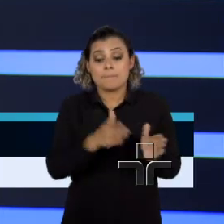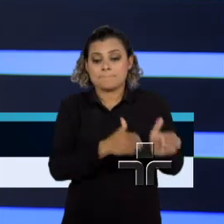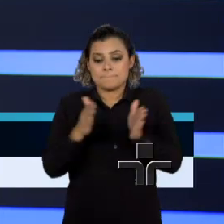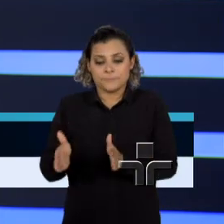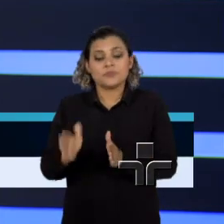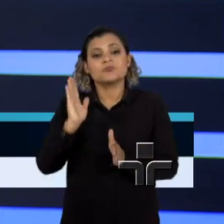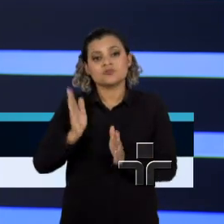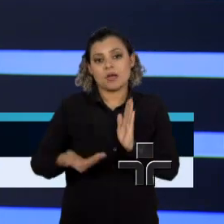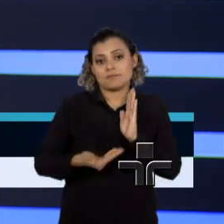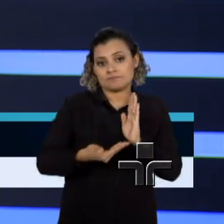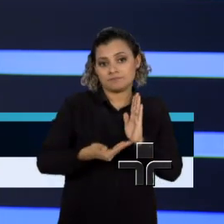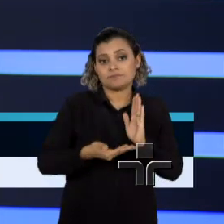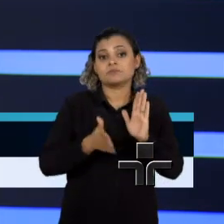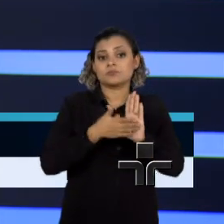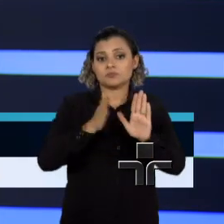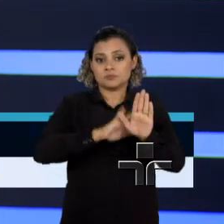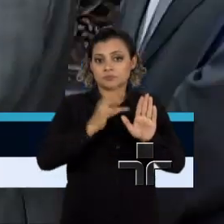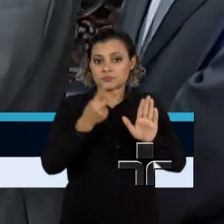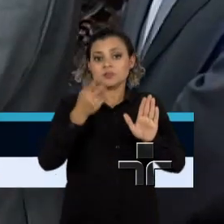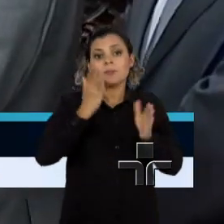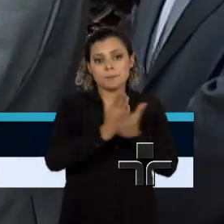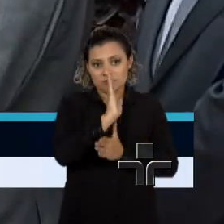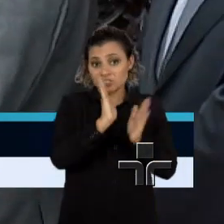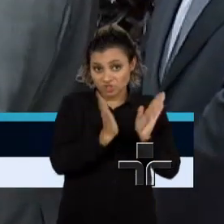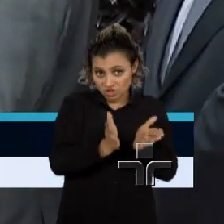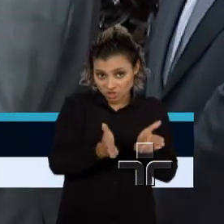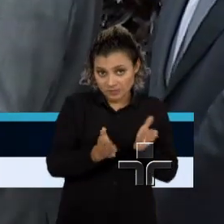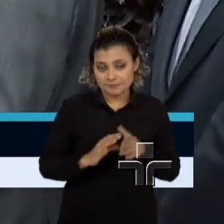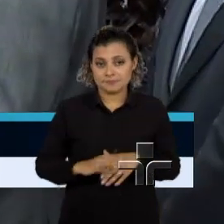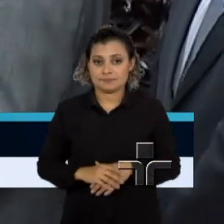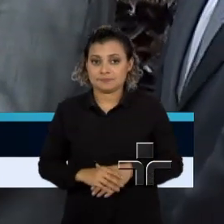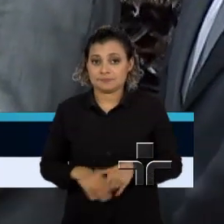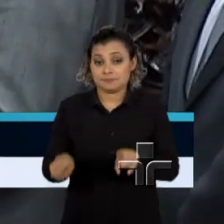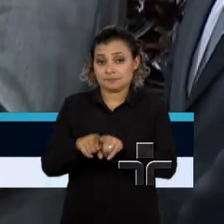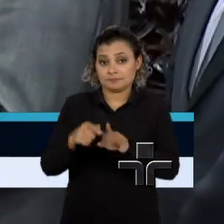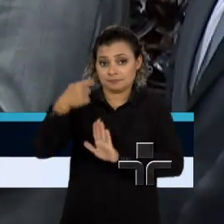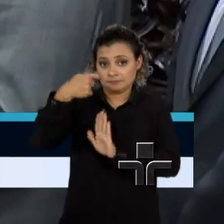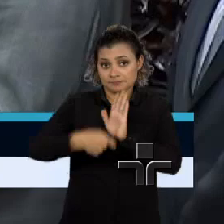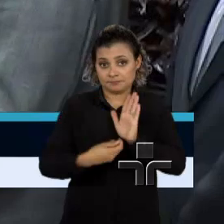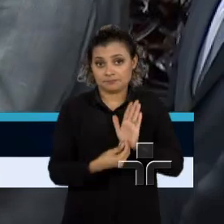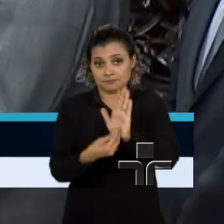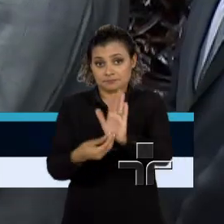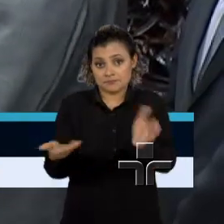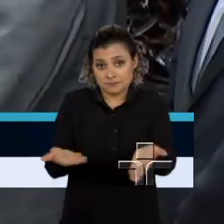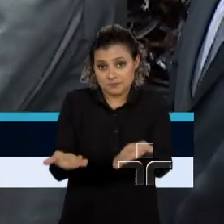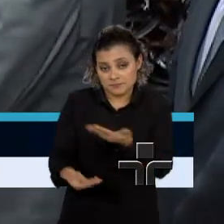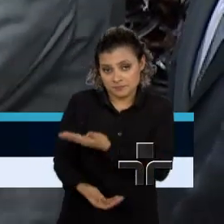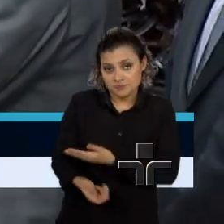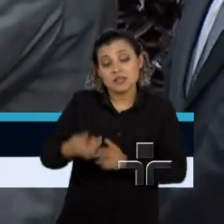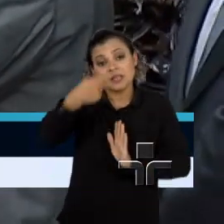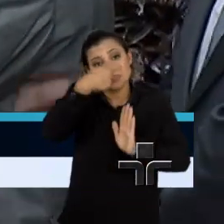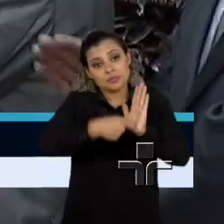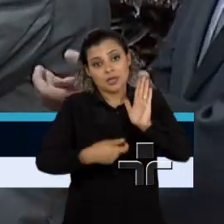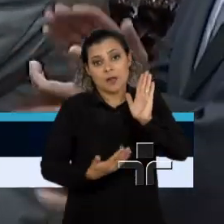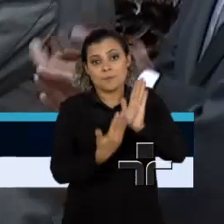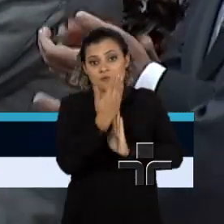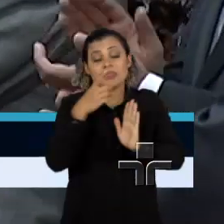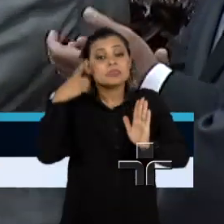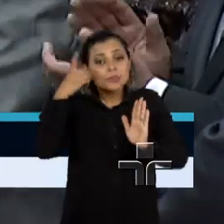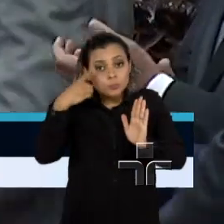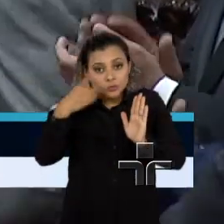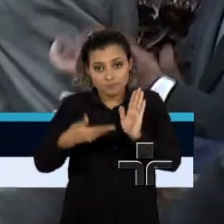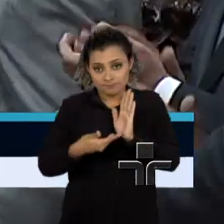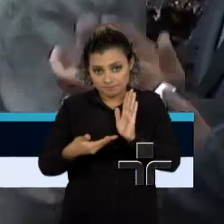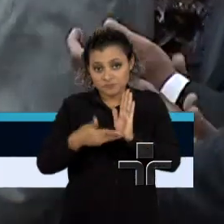foi aprovada em 2 turnos na Câmara. O relatório entregue hoje mantém o texto aprovado pelos deputados,